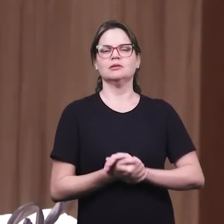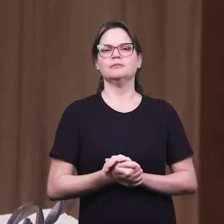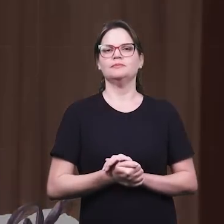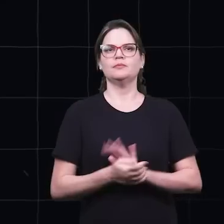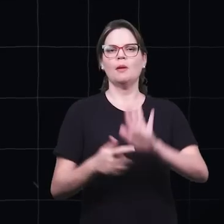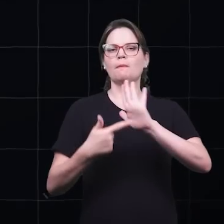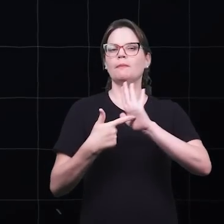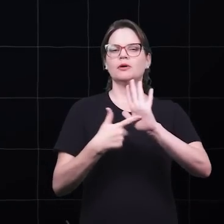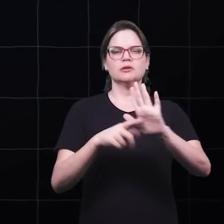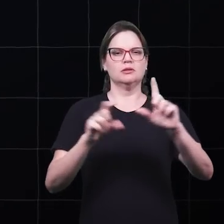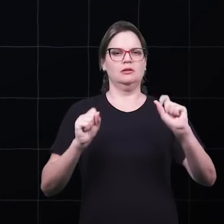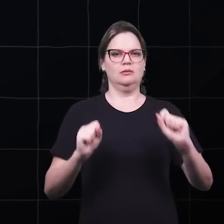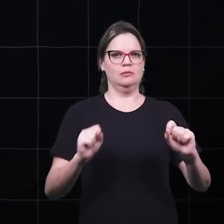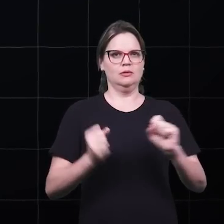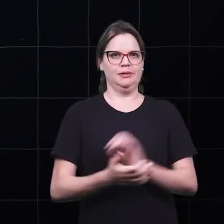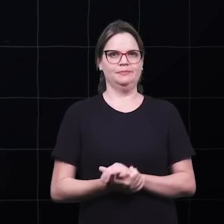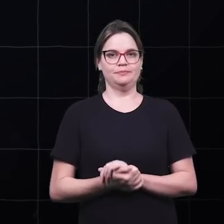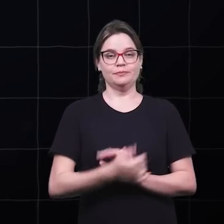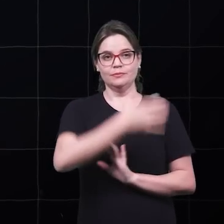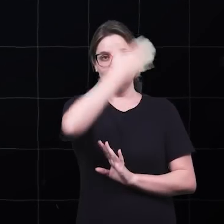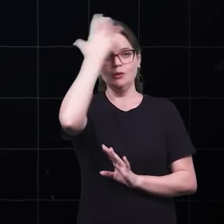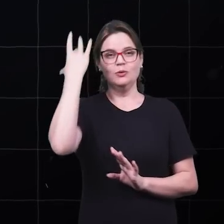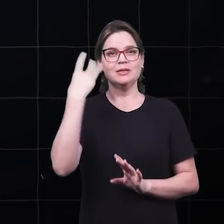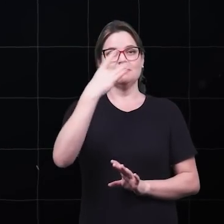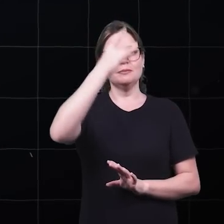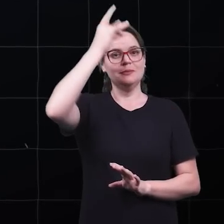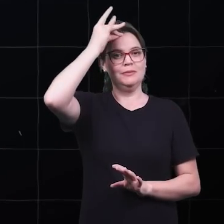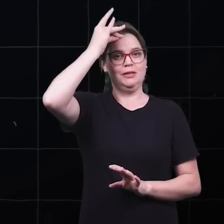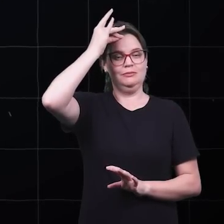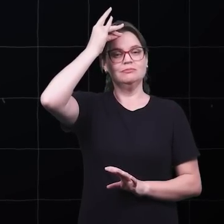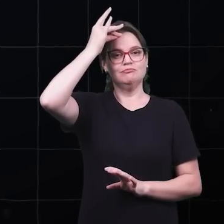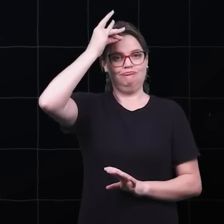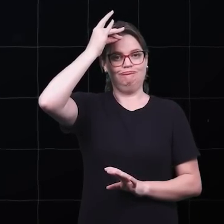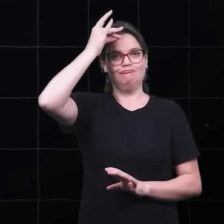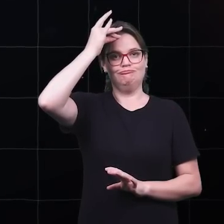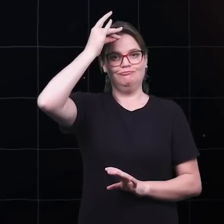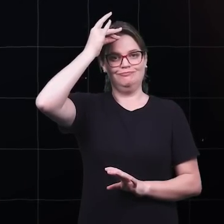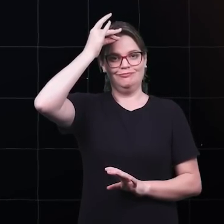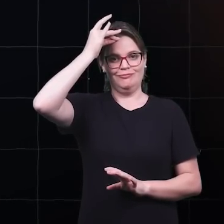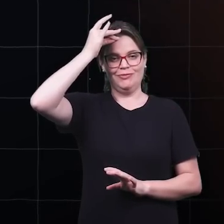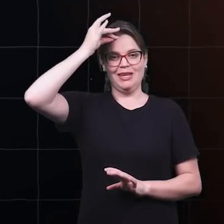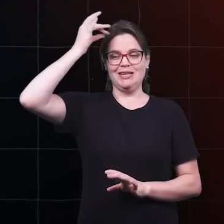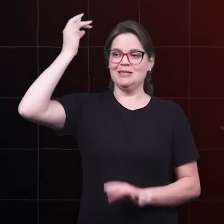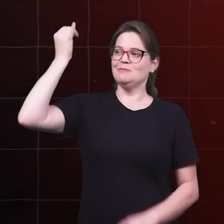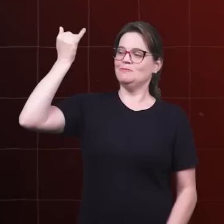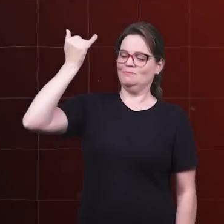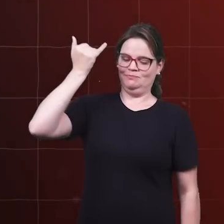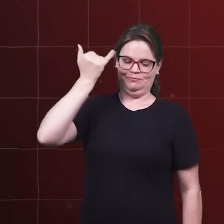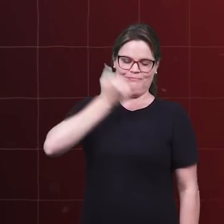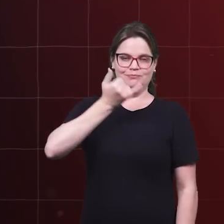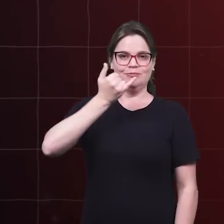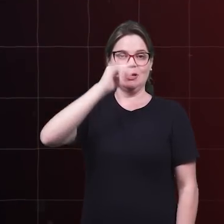diz assim que o Espírito Santo, quando ele foi enviado